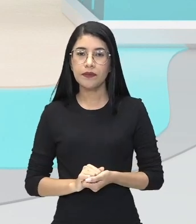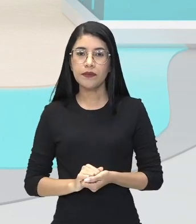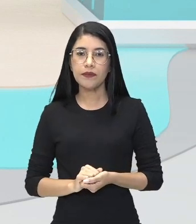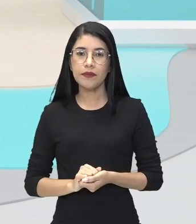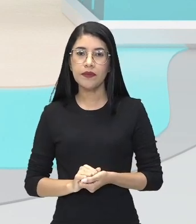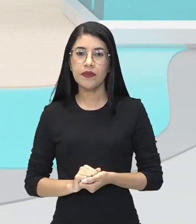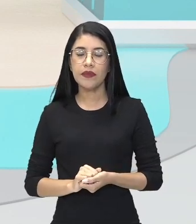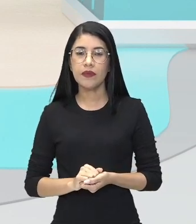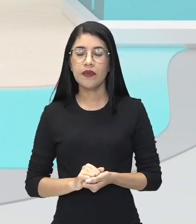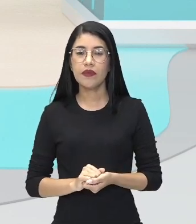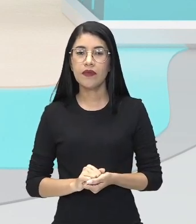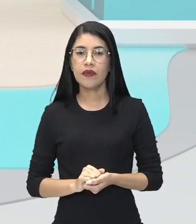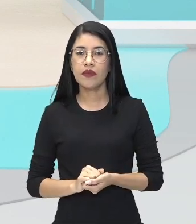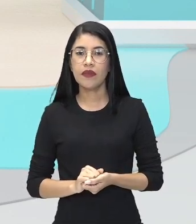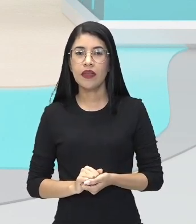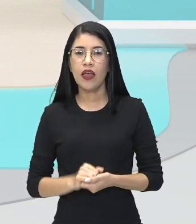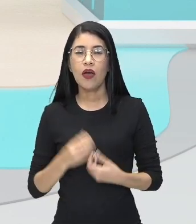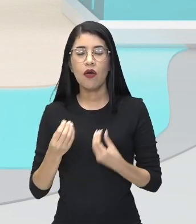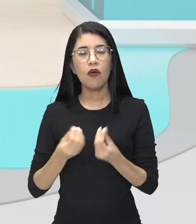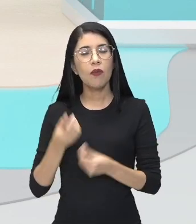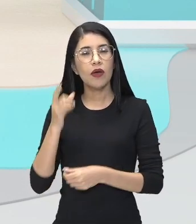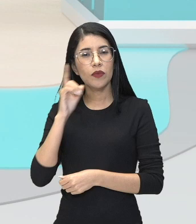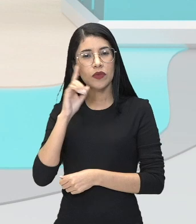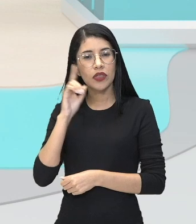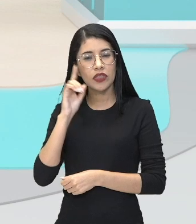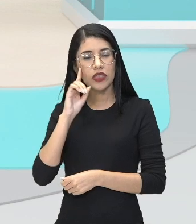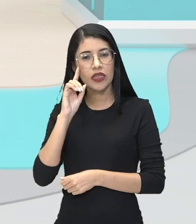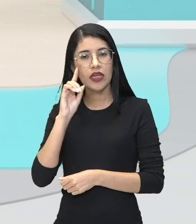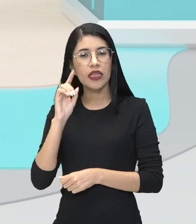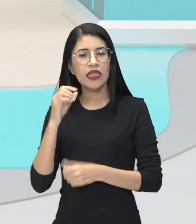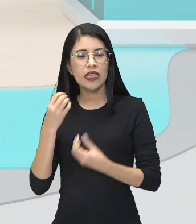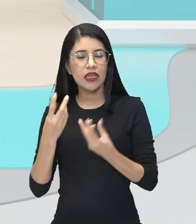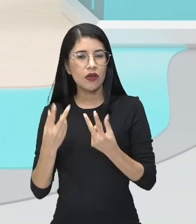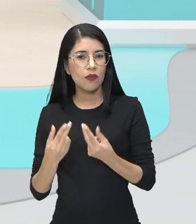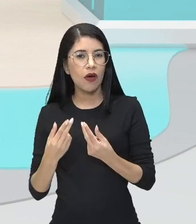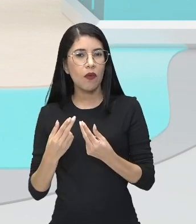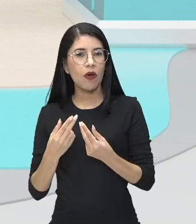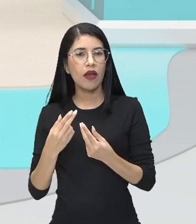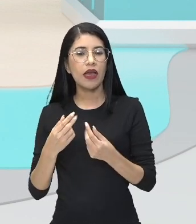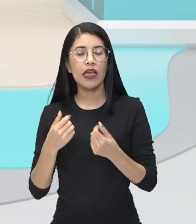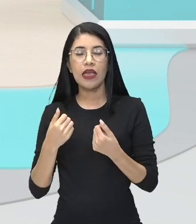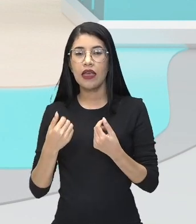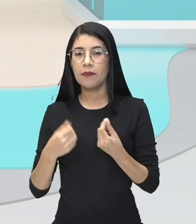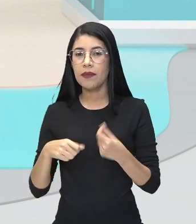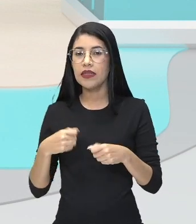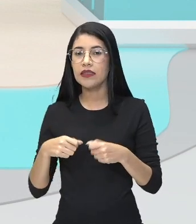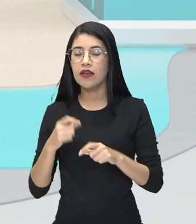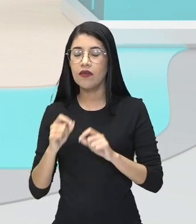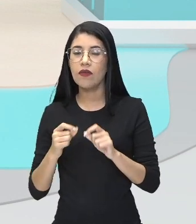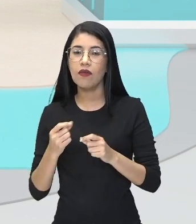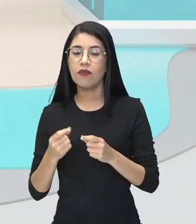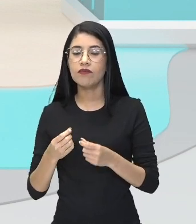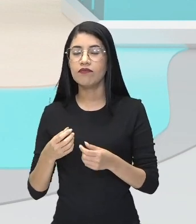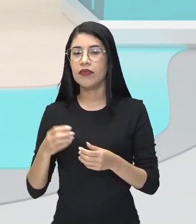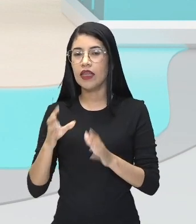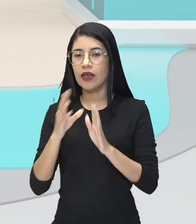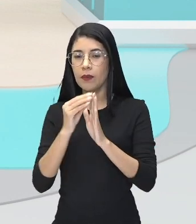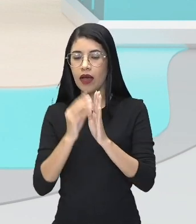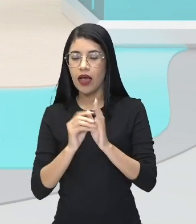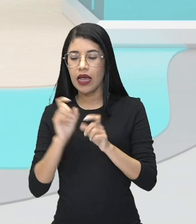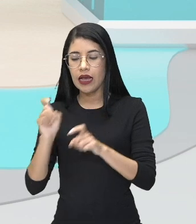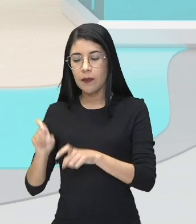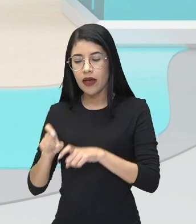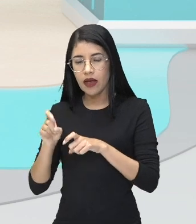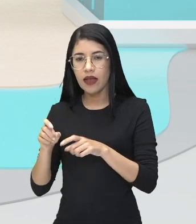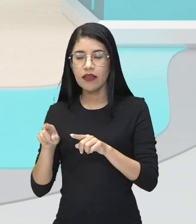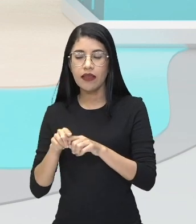dizer, retratar o seu cotidiano quando ele mandava, né? Tem que retratar o cotidiano do faraó, o que ele plantou, o que